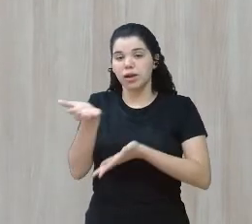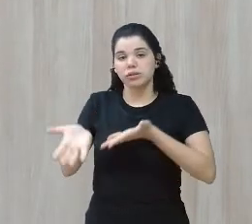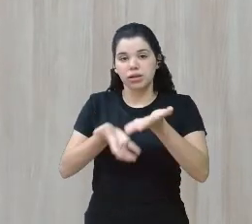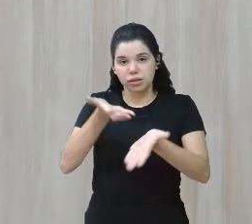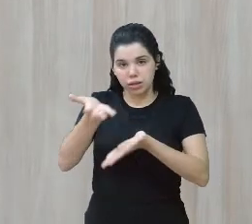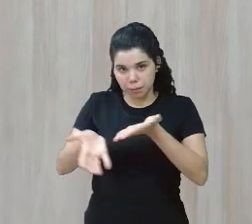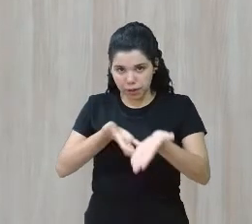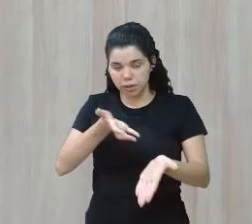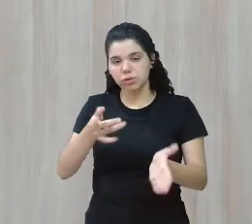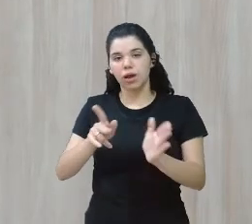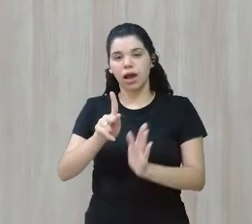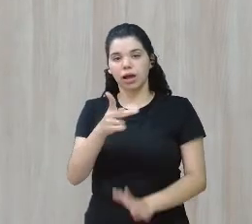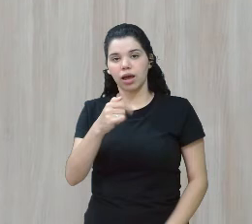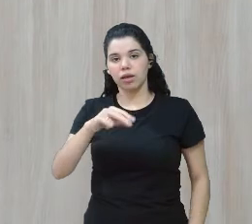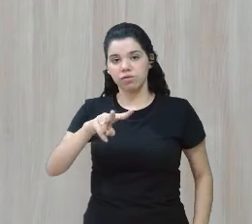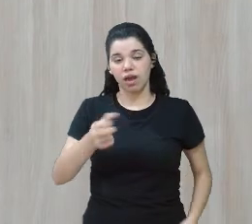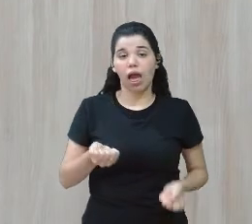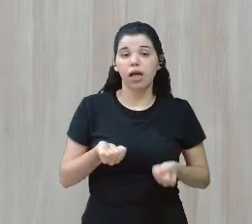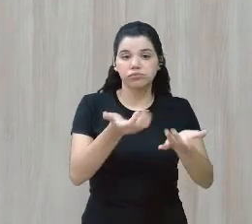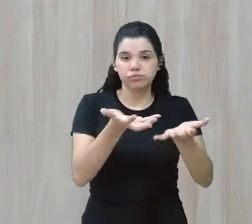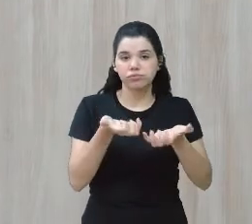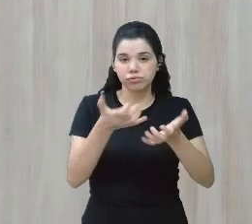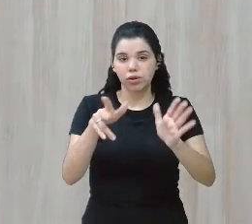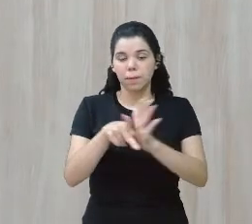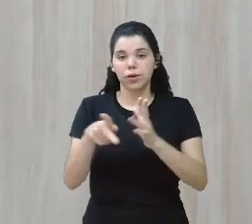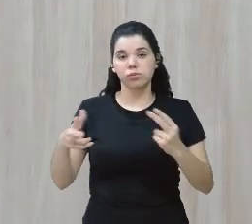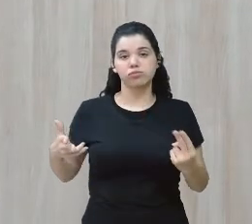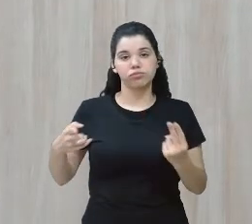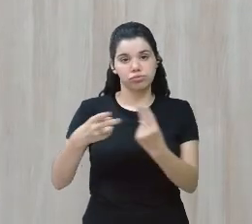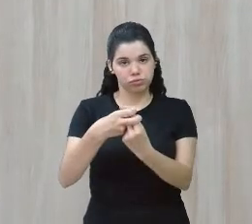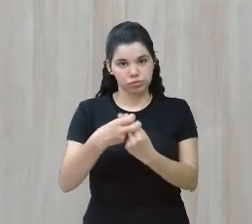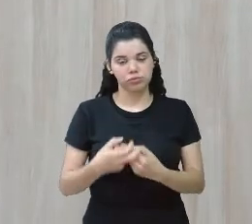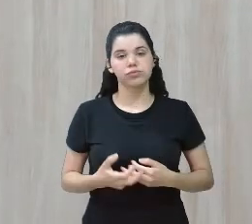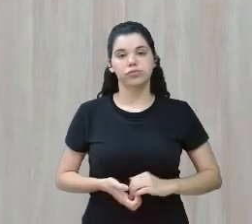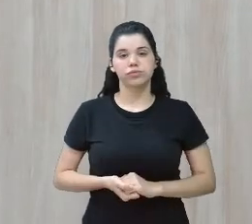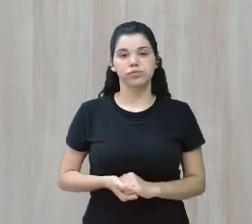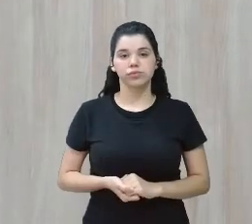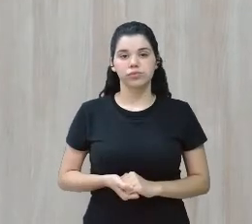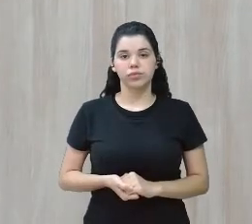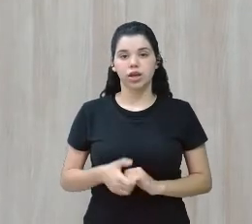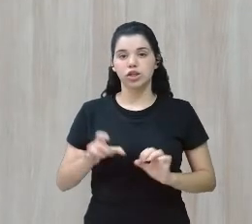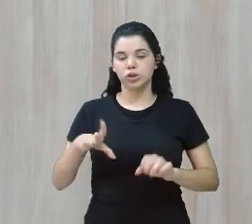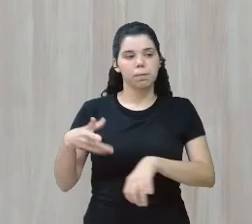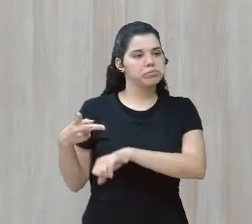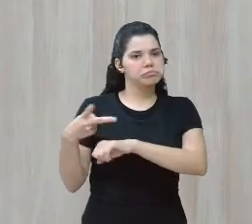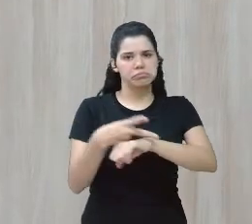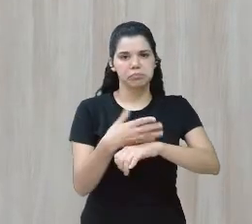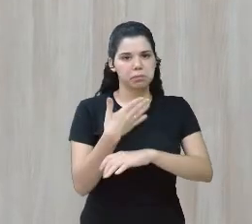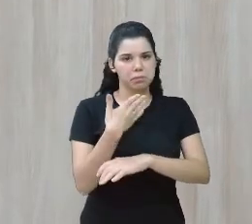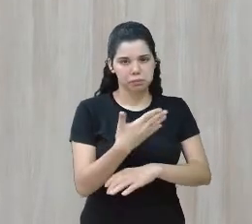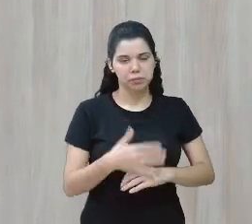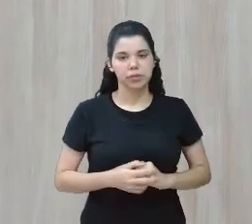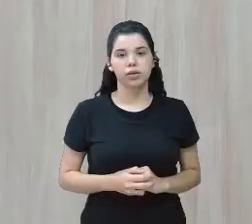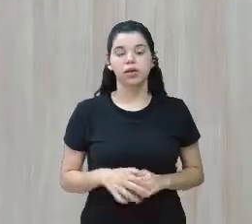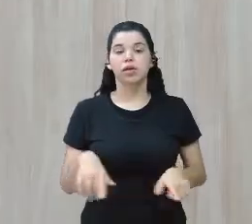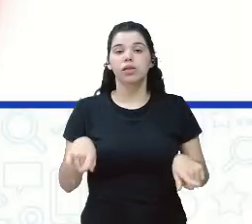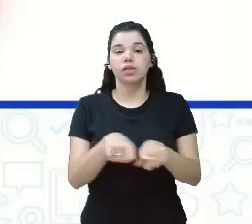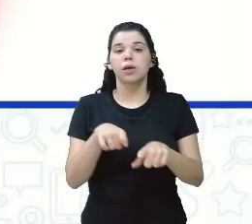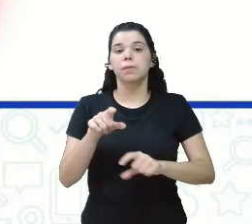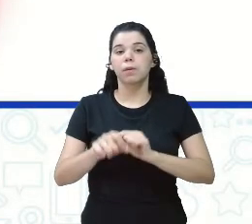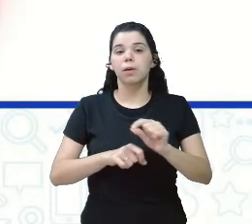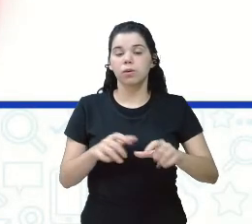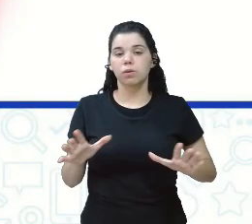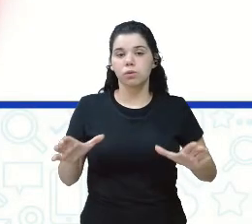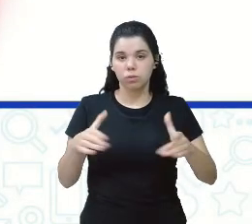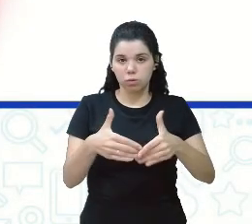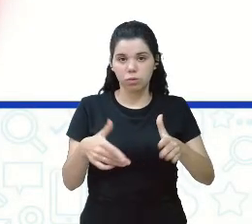do HIV, eles são distribuídos pelo Sistema Único de Saúde, é só procurar. E de acordo com o